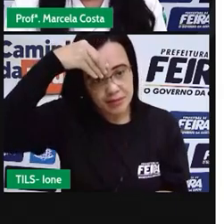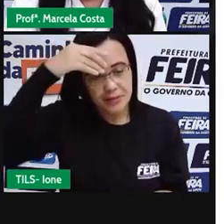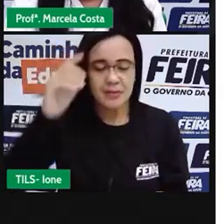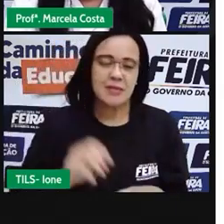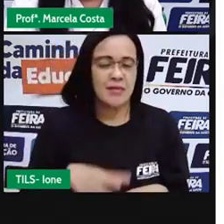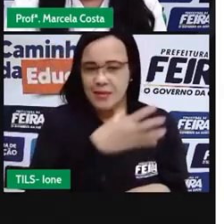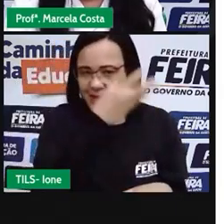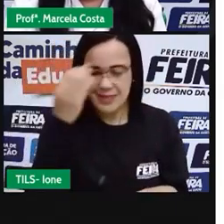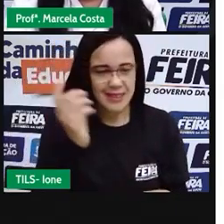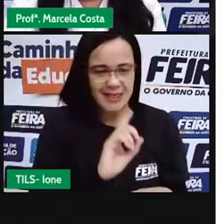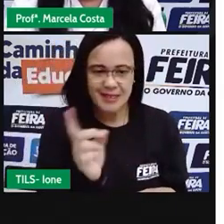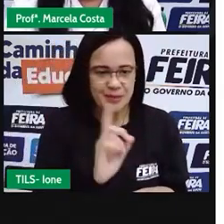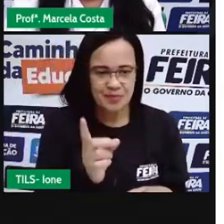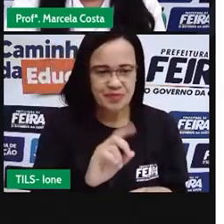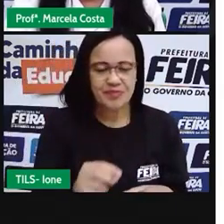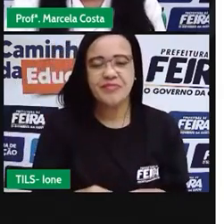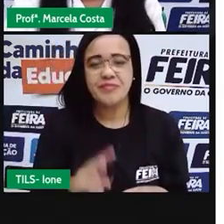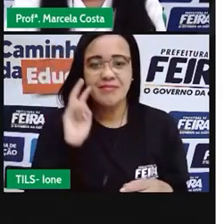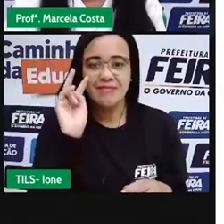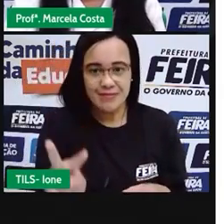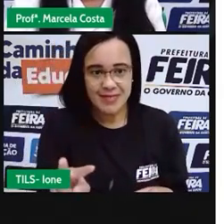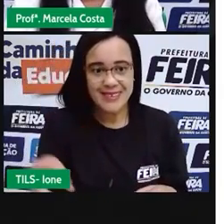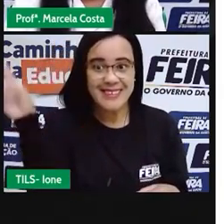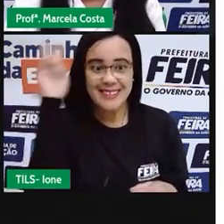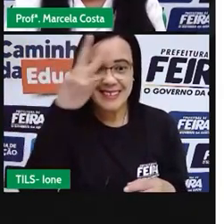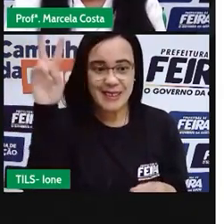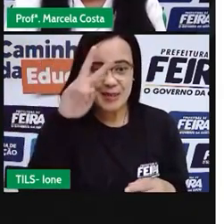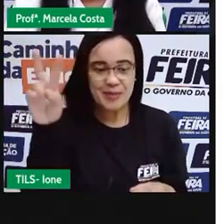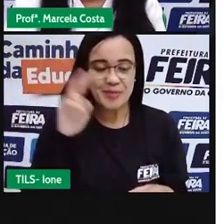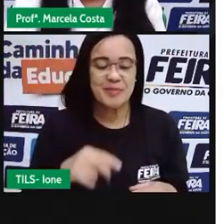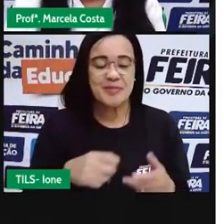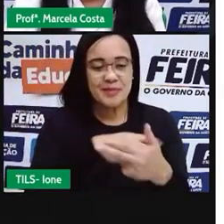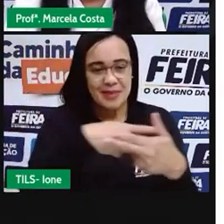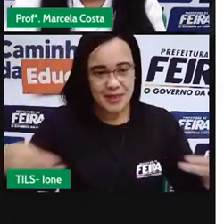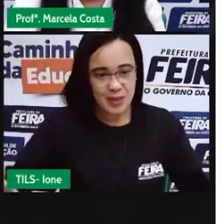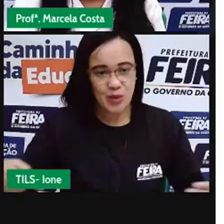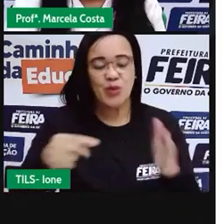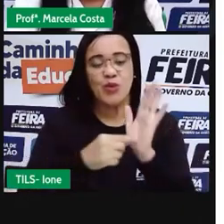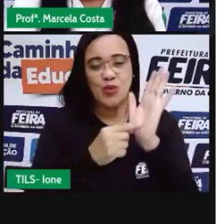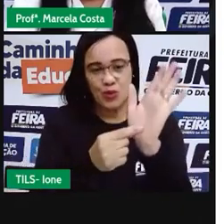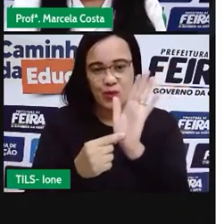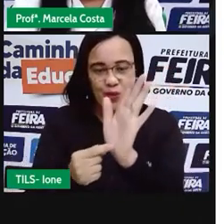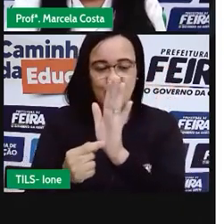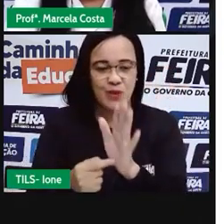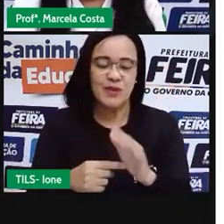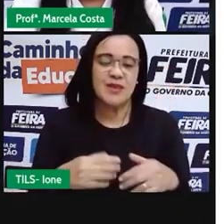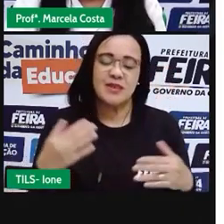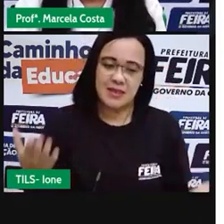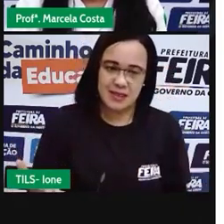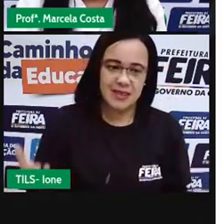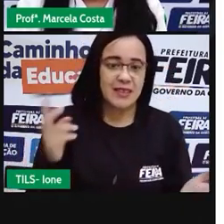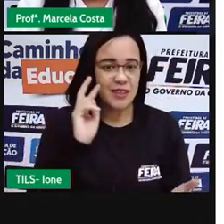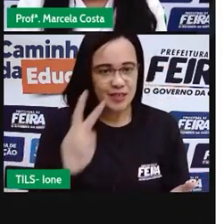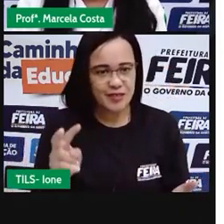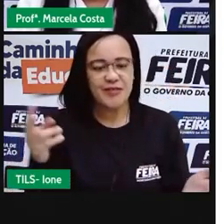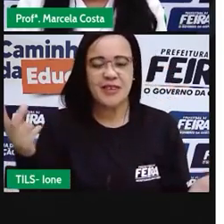vou mostrar aqui na apresentação. Tá certo? Assim, você vai